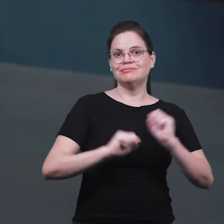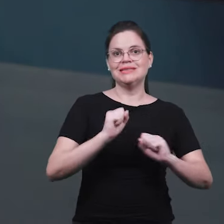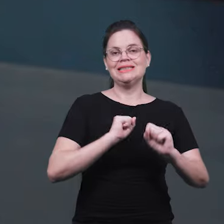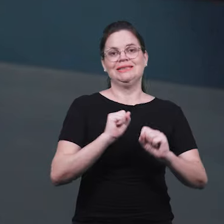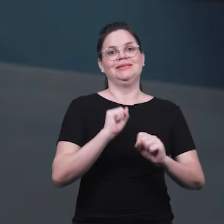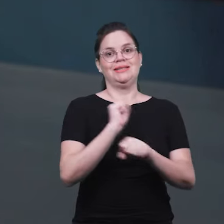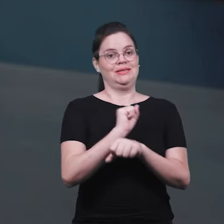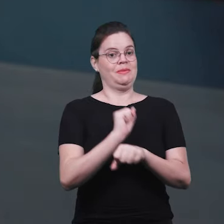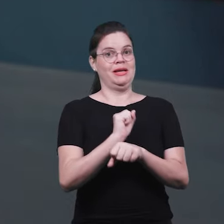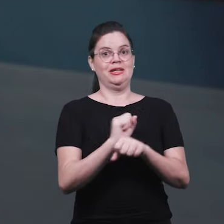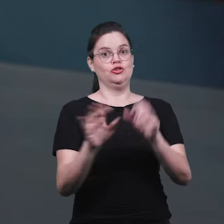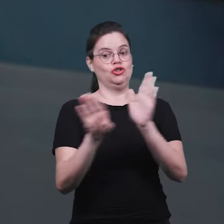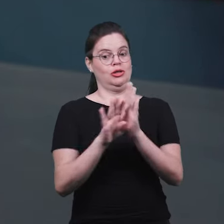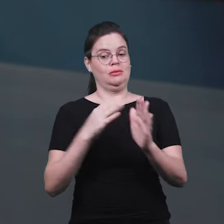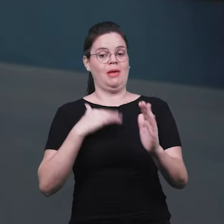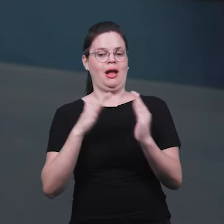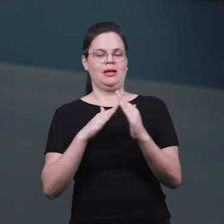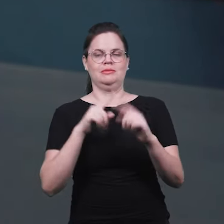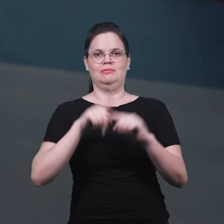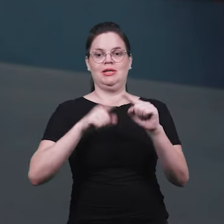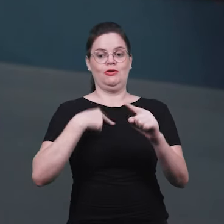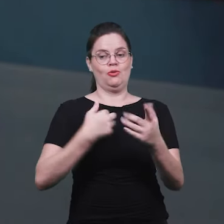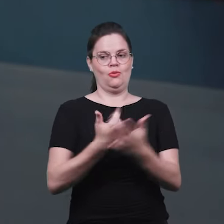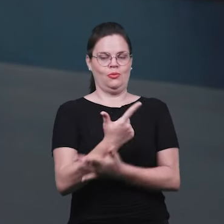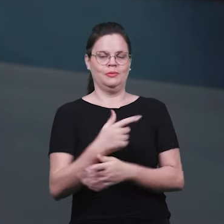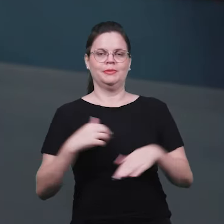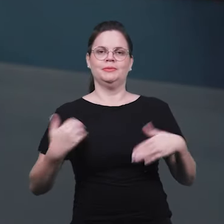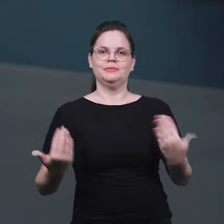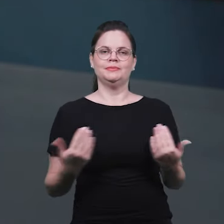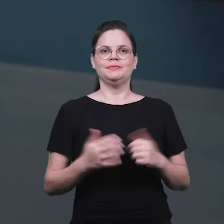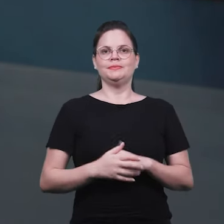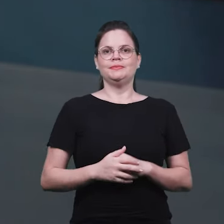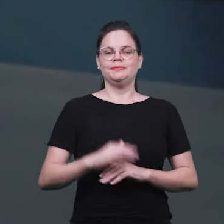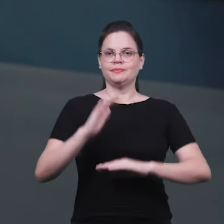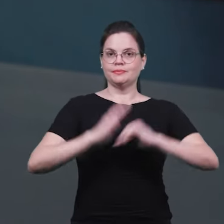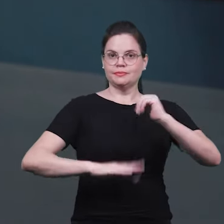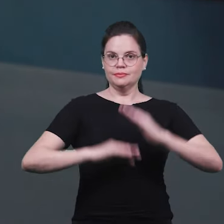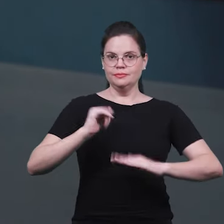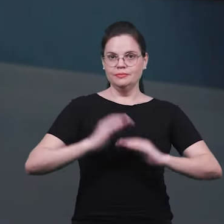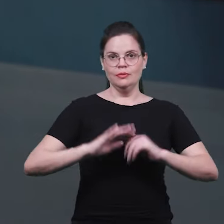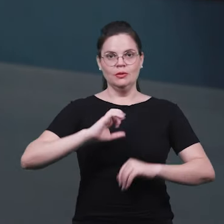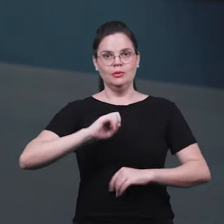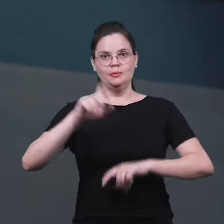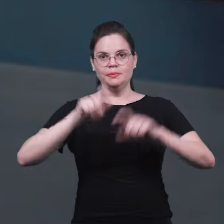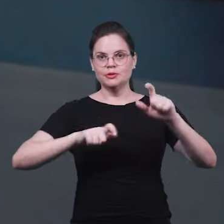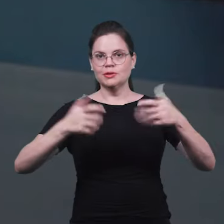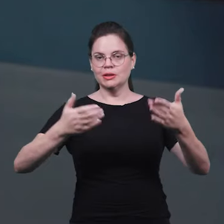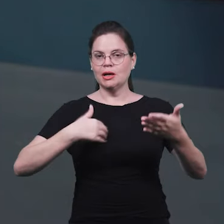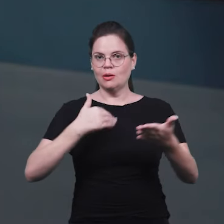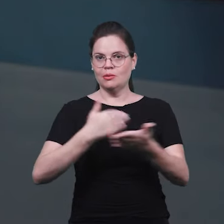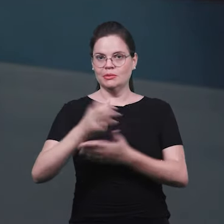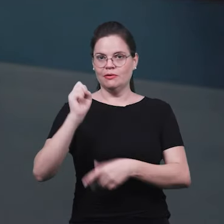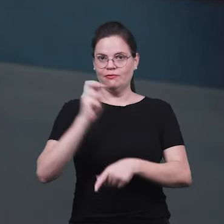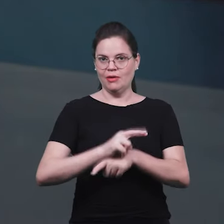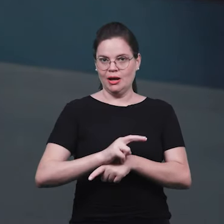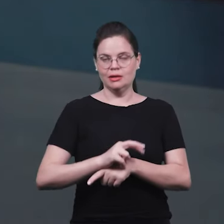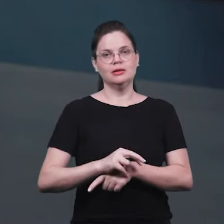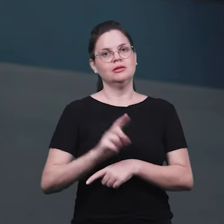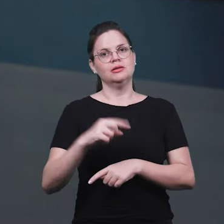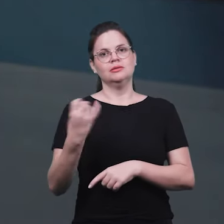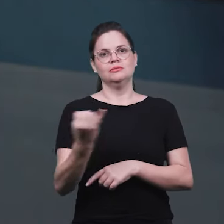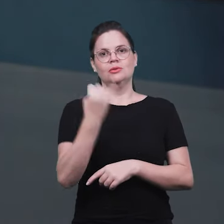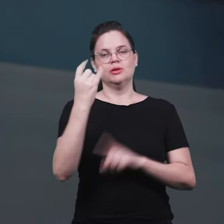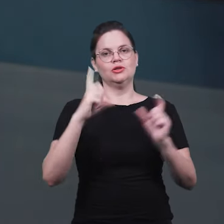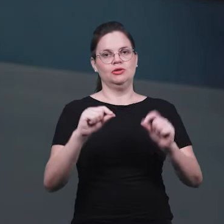né? Então, pro profissional ou para aquela pessoa que deseja entrar no segmento, hoje o fundamental é se